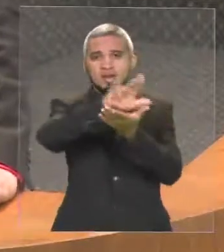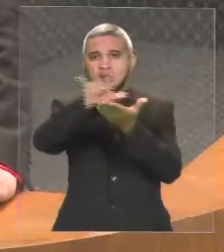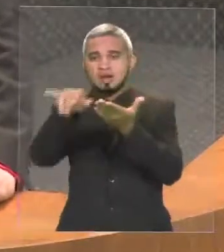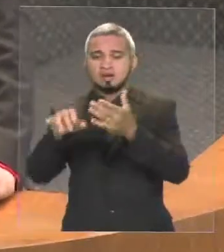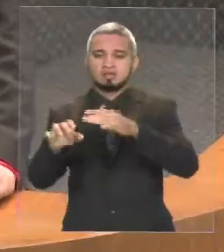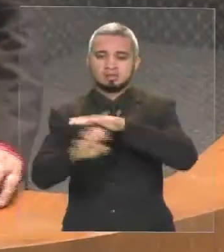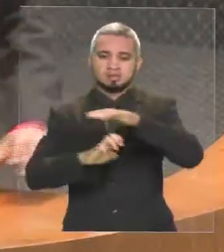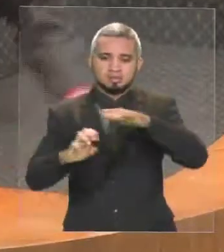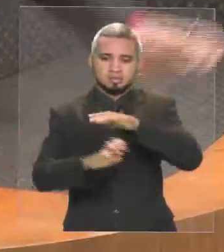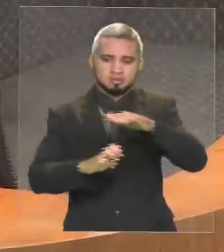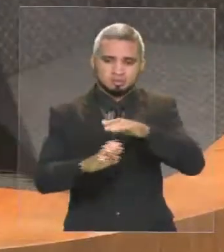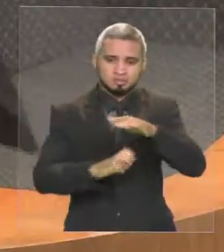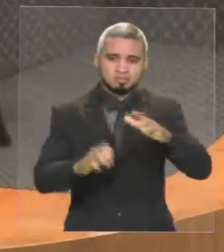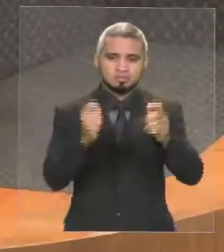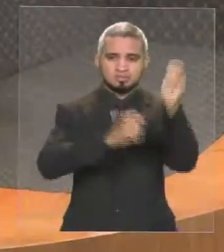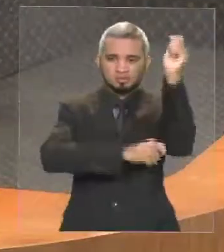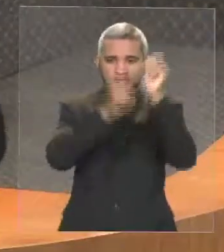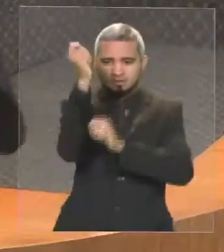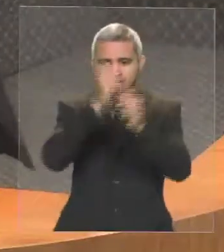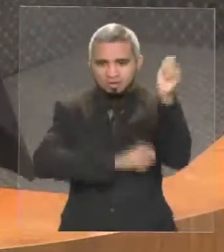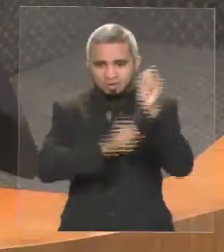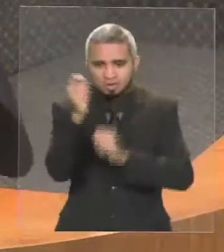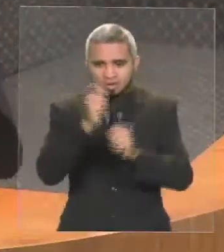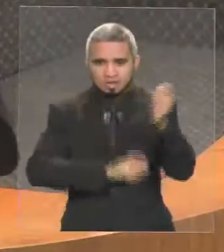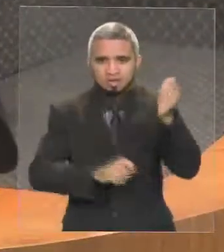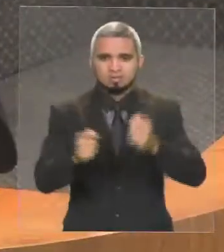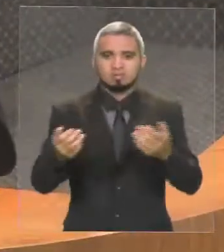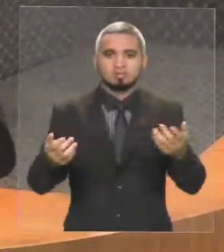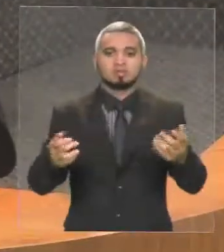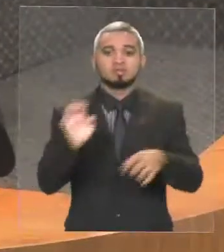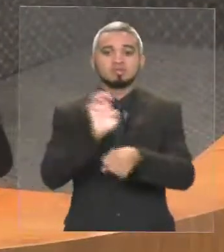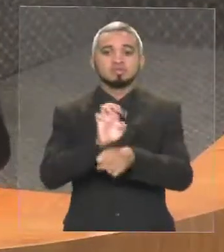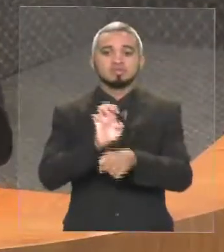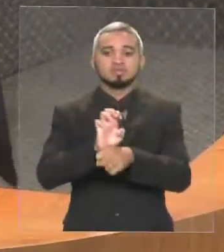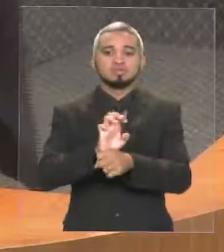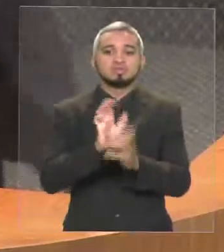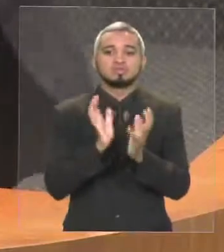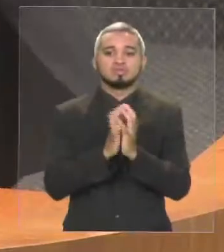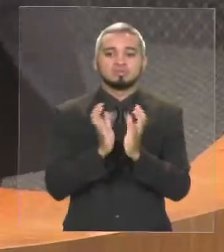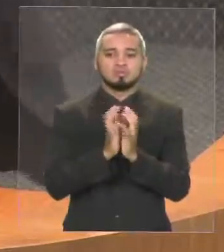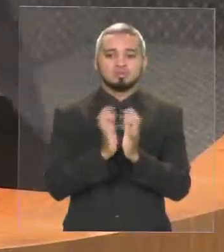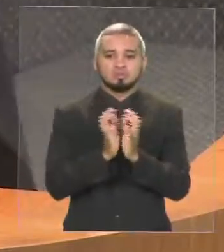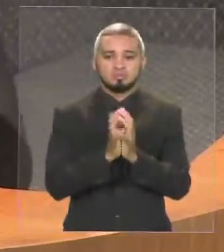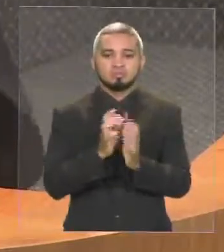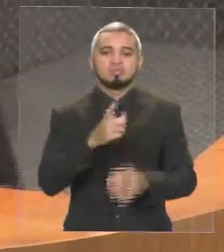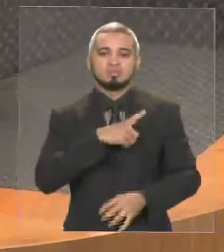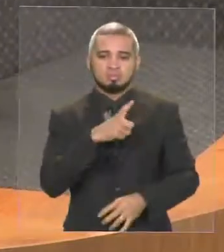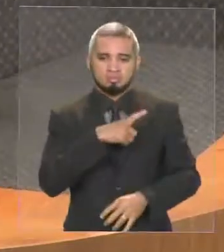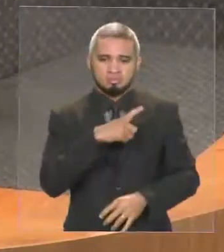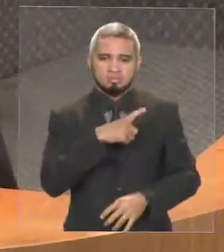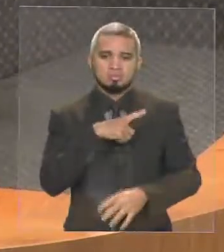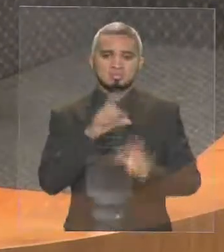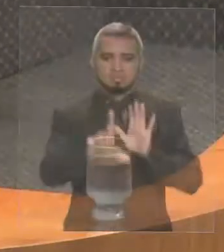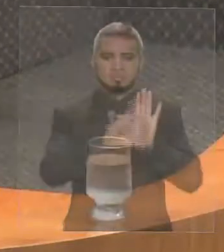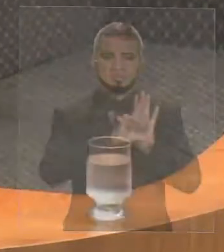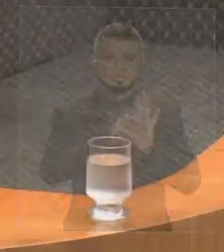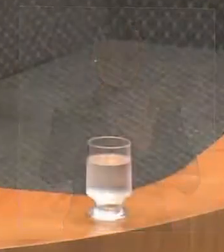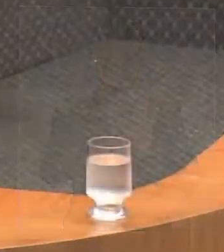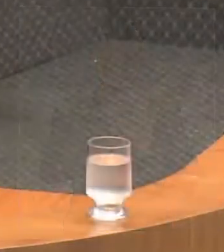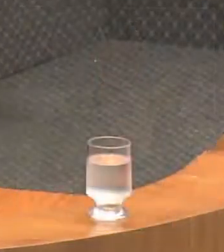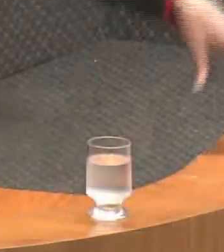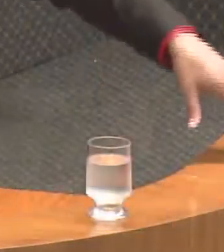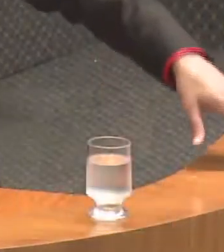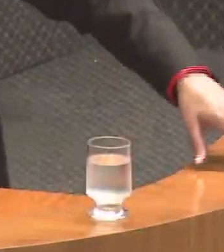centro de distribuição, que hoje estão muito fortes no estado do Pernambuco, porque tem legislação que fortalece sua